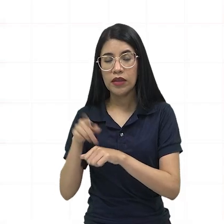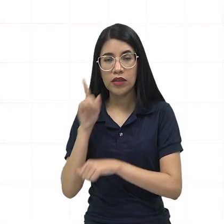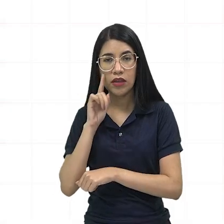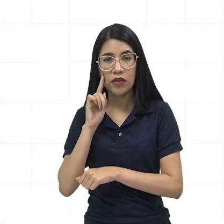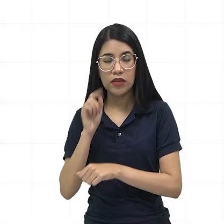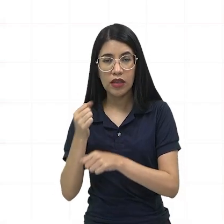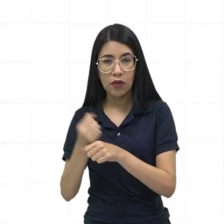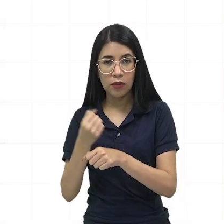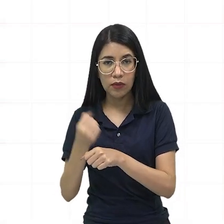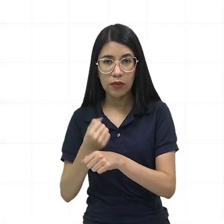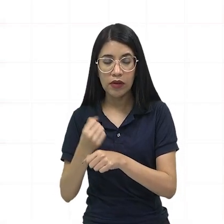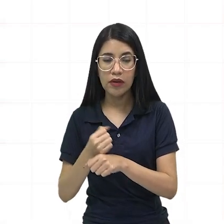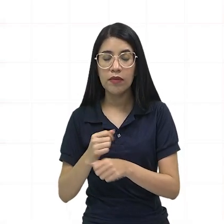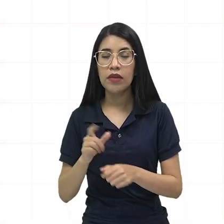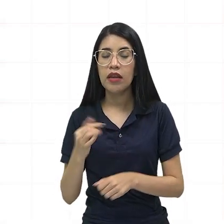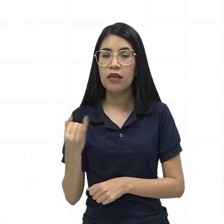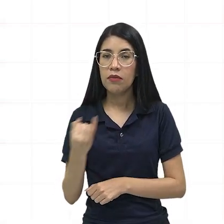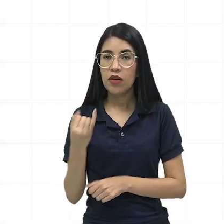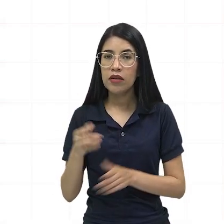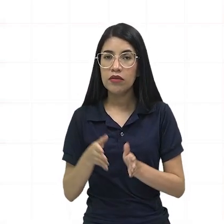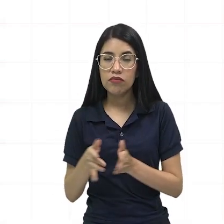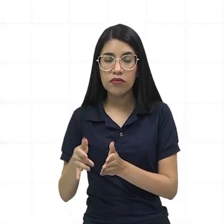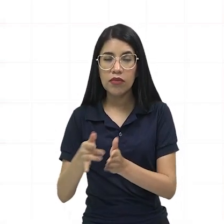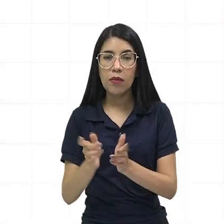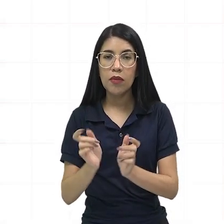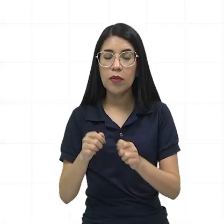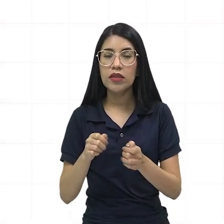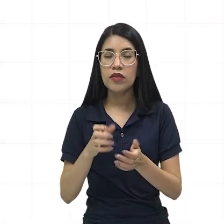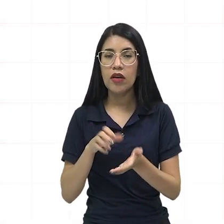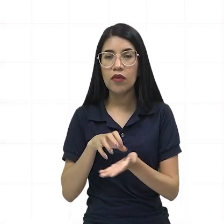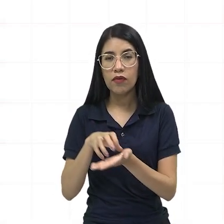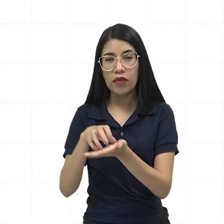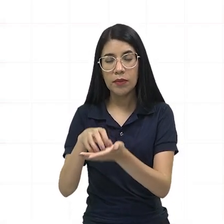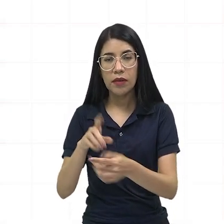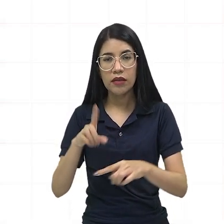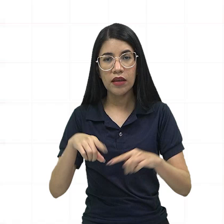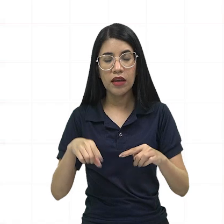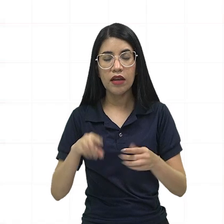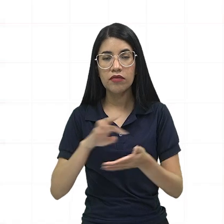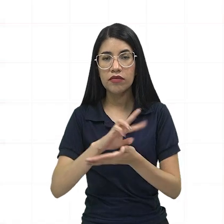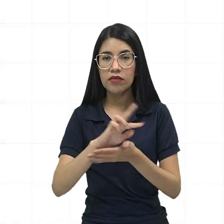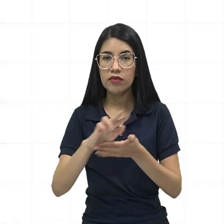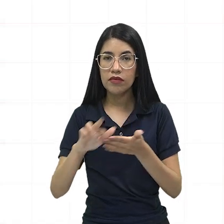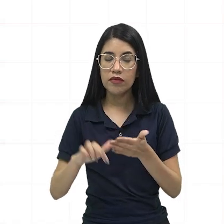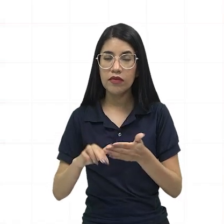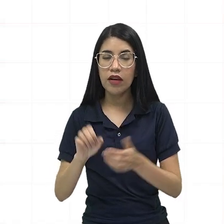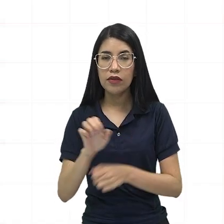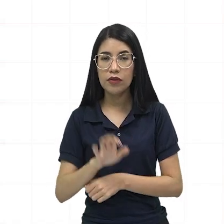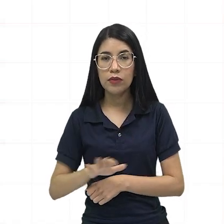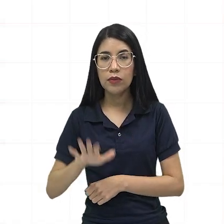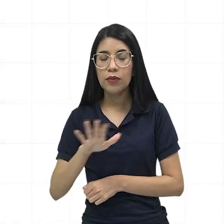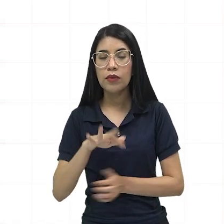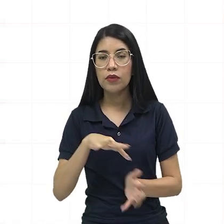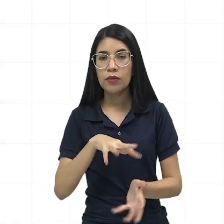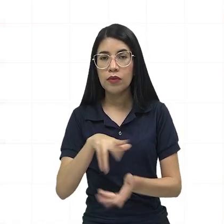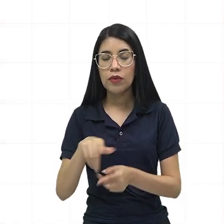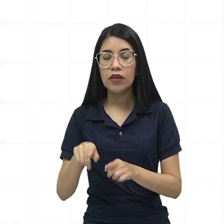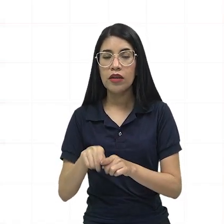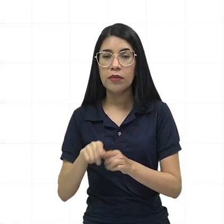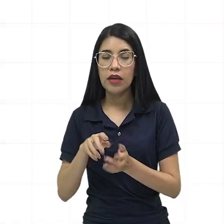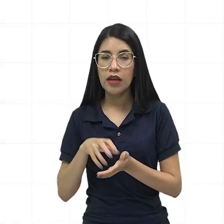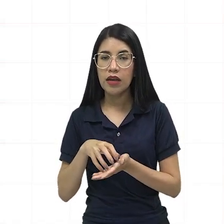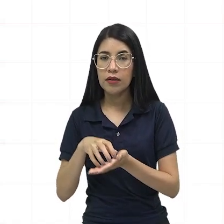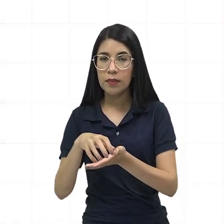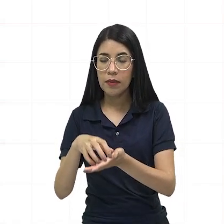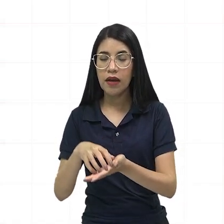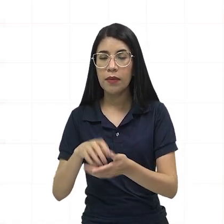do Panamá é uma importante rota comercial para o comércio mundial. O canal é usado para transportar uma